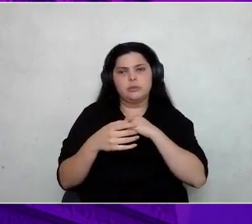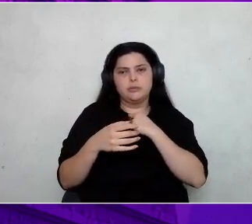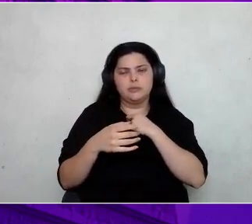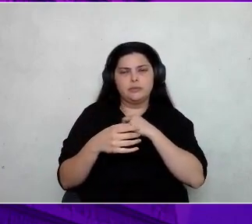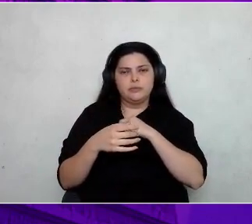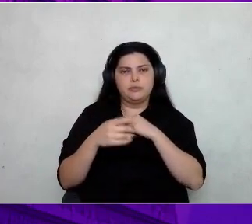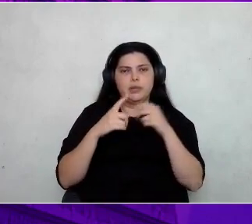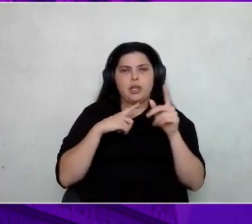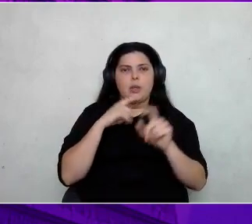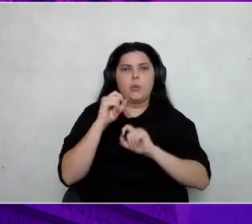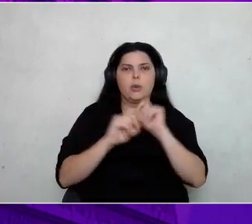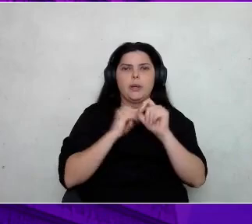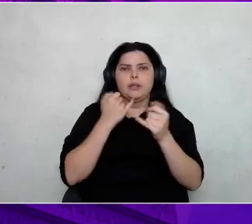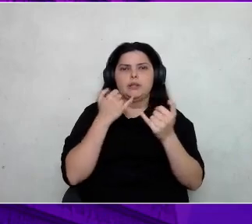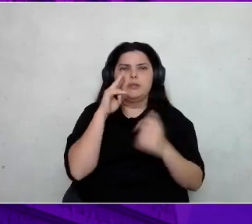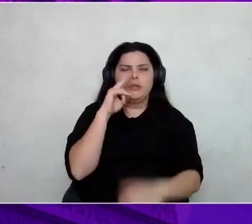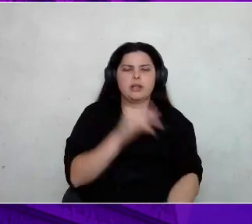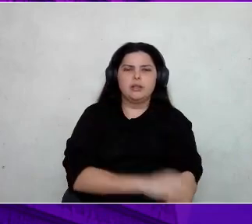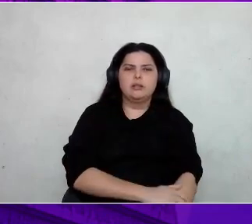eu ver...